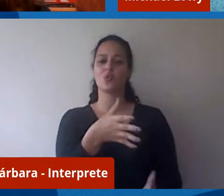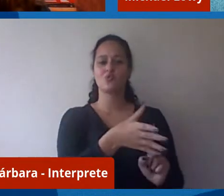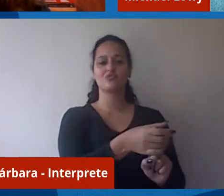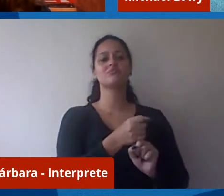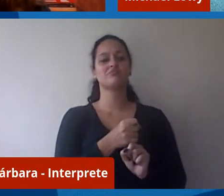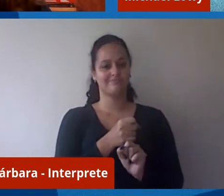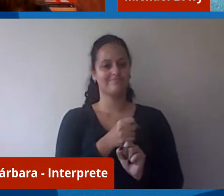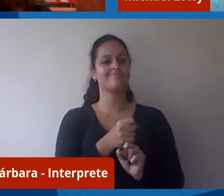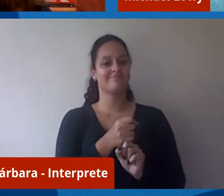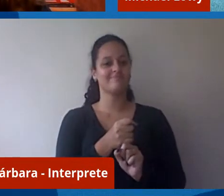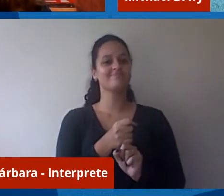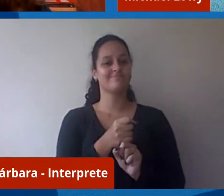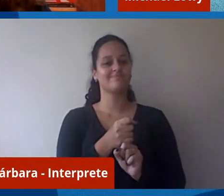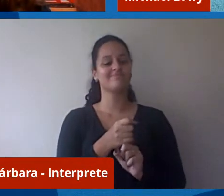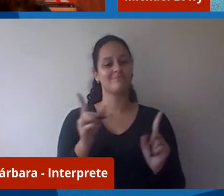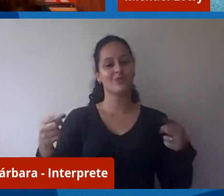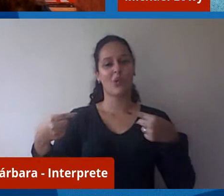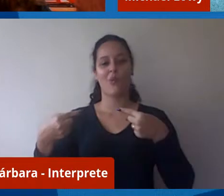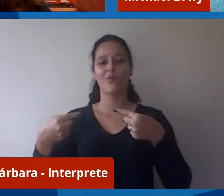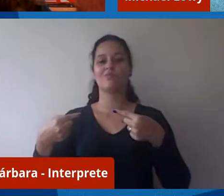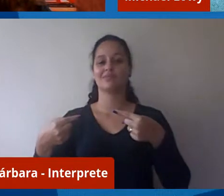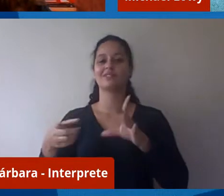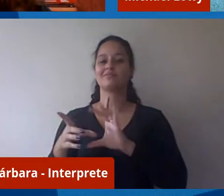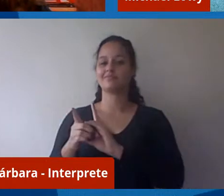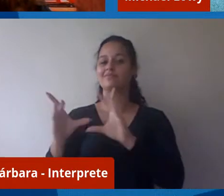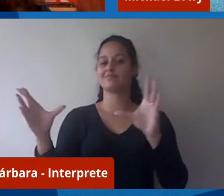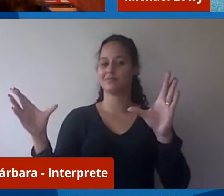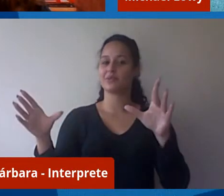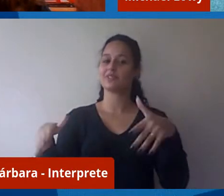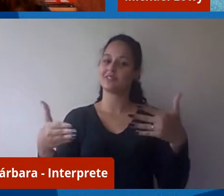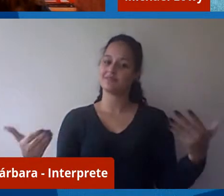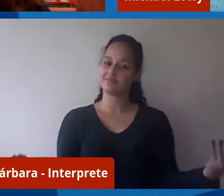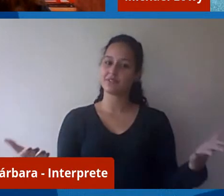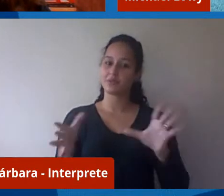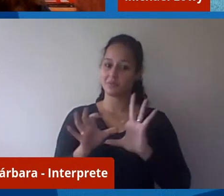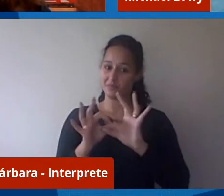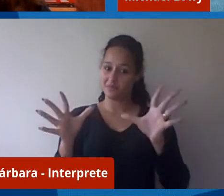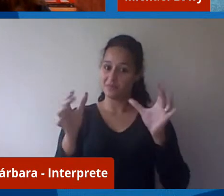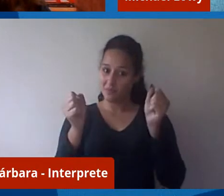vontade, então, para iniciar a sua exposição.